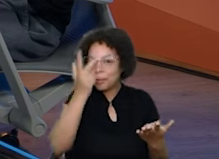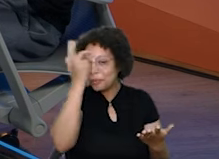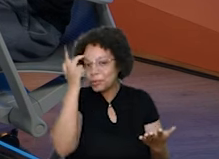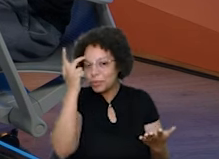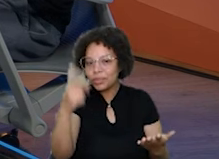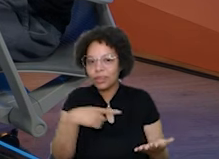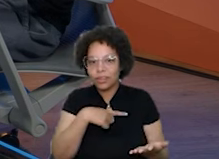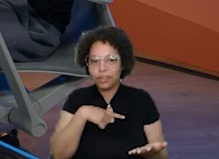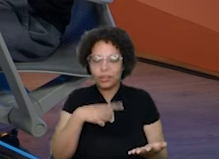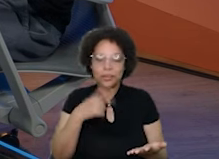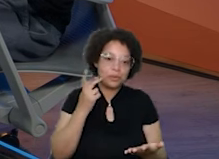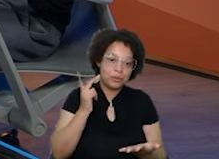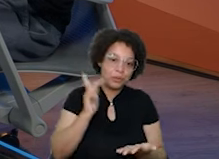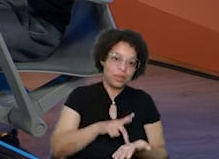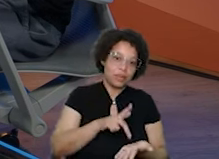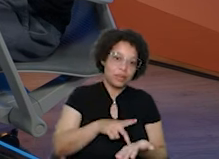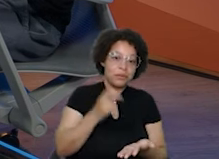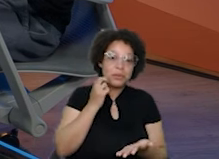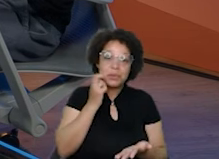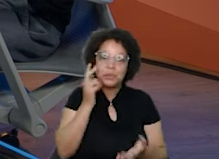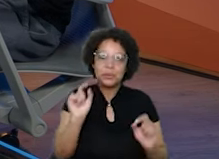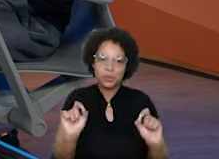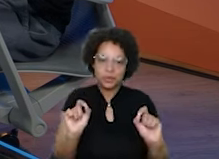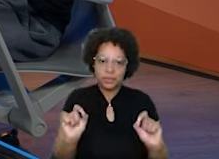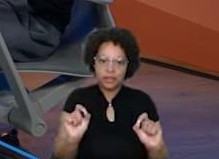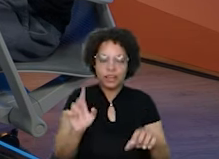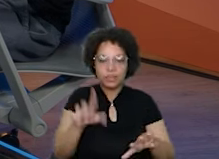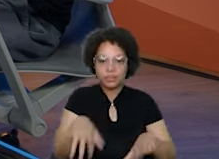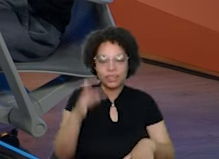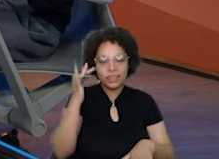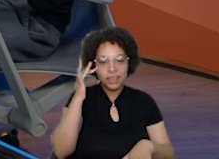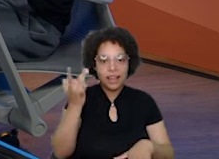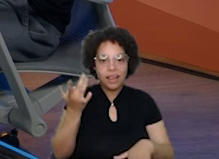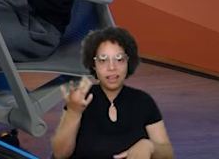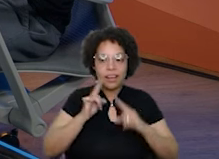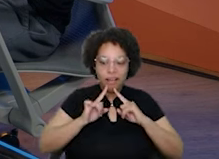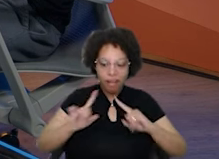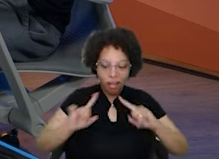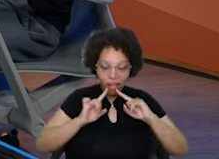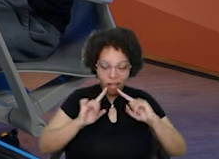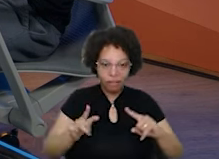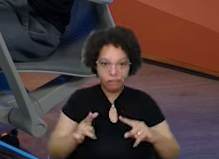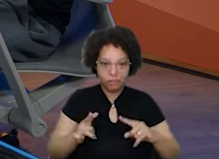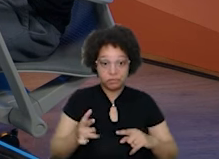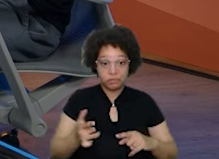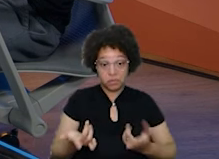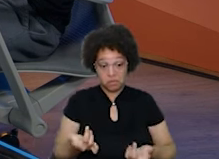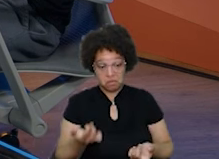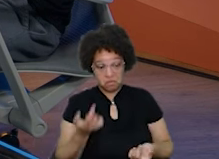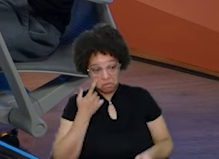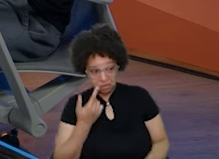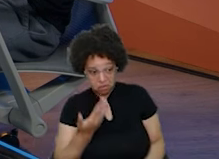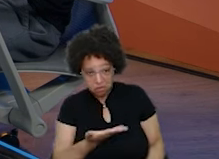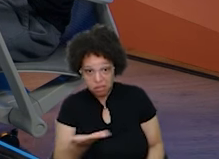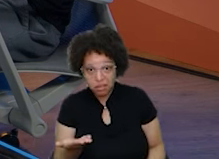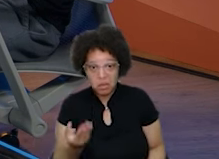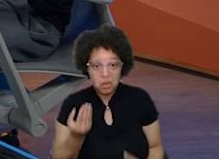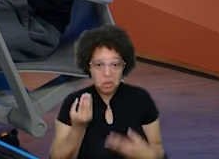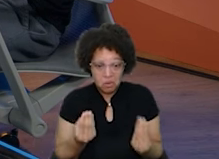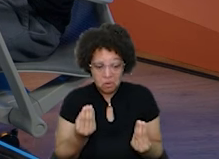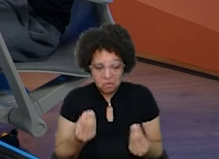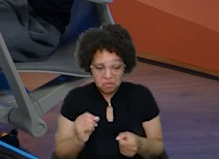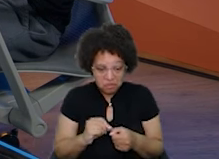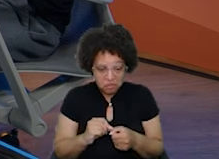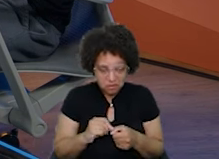a vergonha ela vai ela tá muito atrelada à crítica né a outra pessoa fala assim nossa Ai como que você fez isso